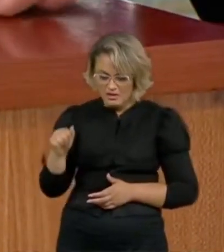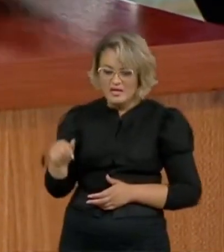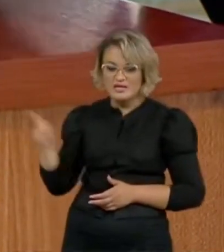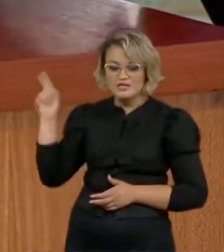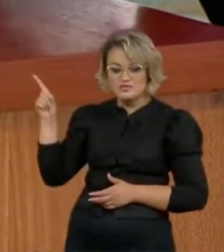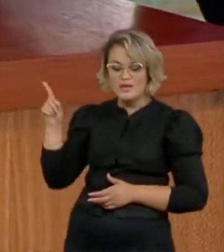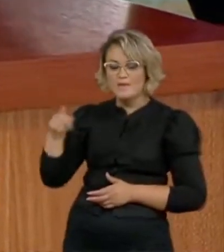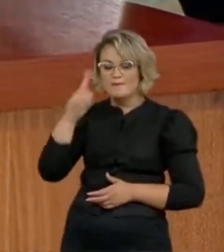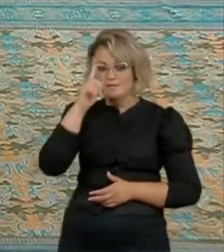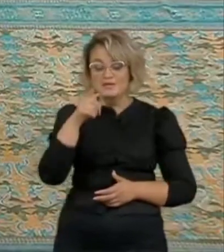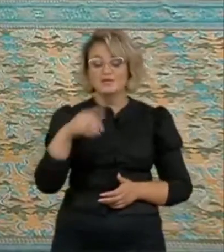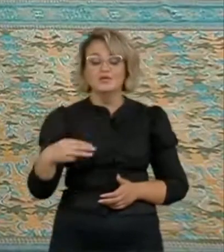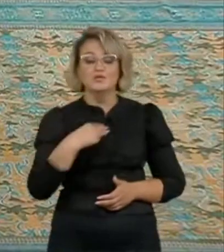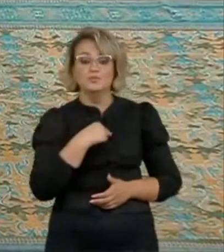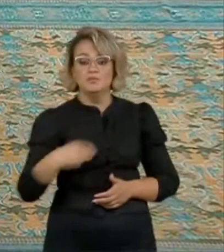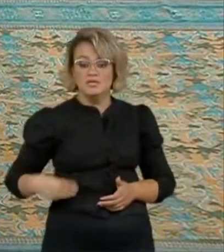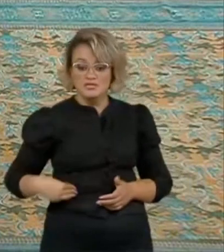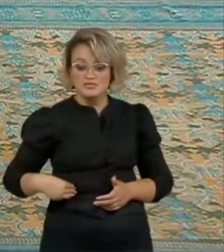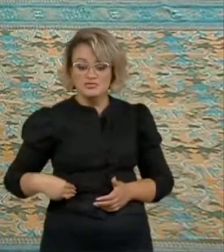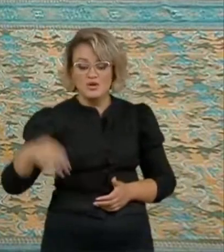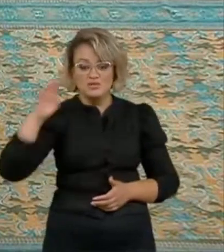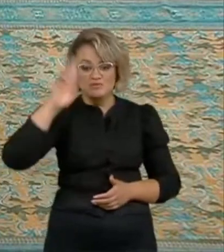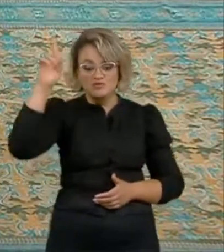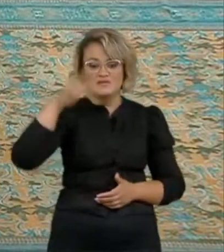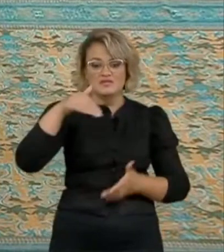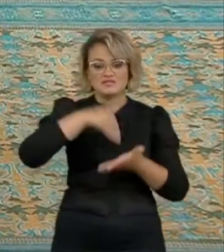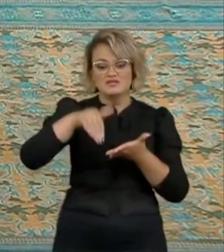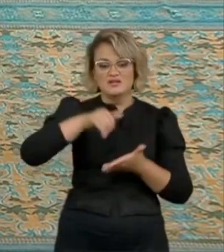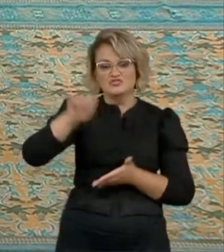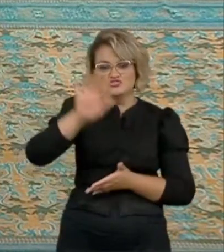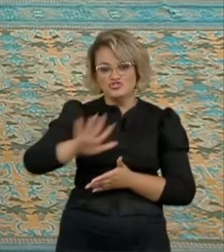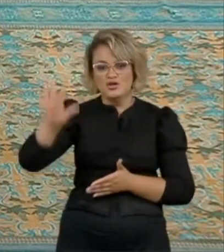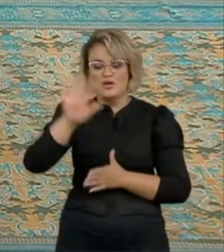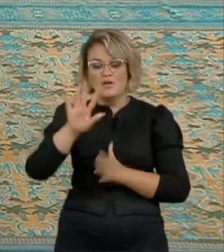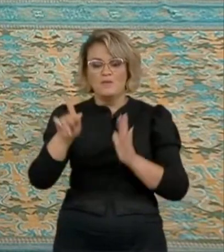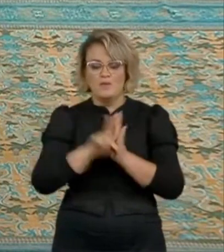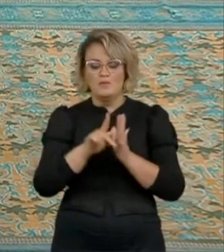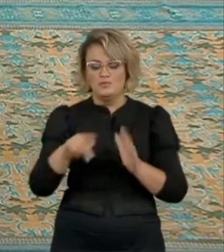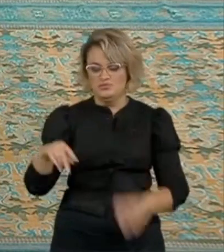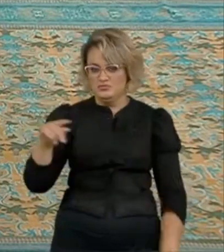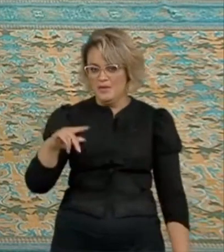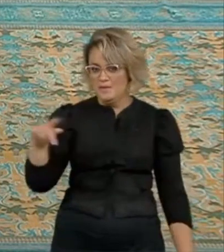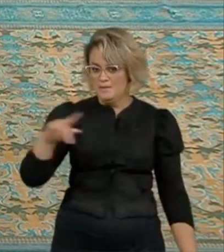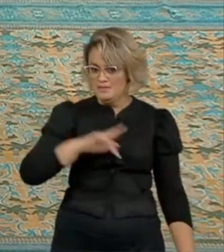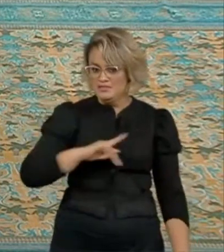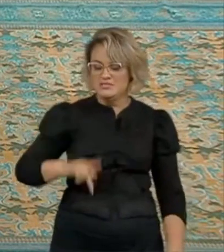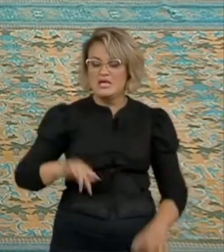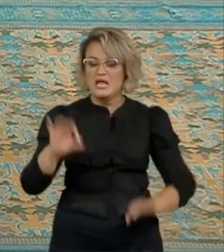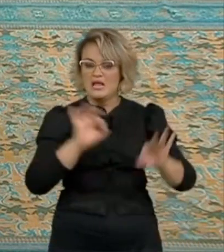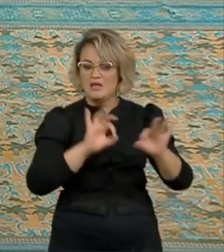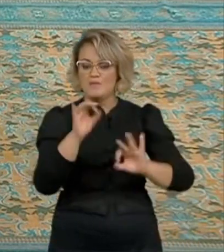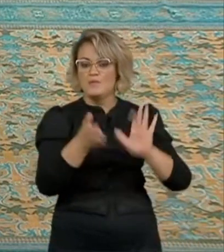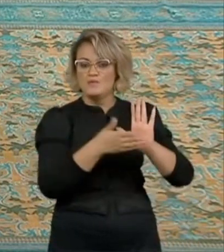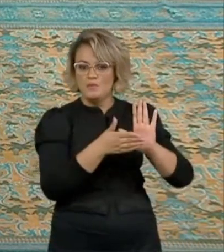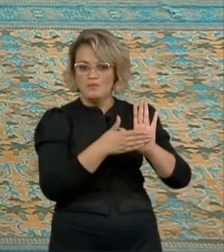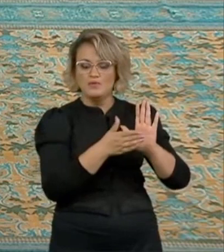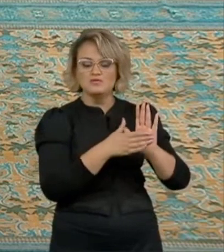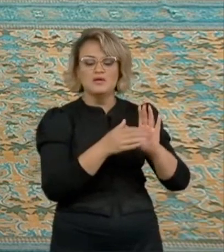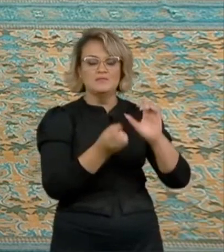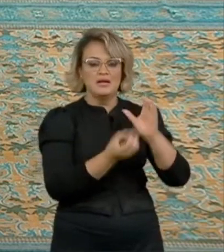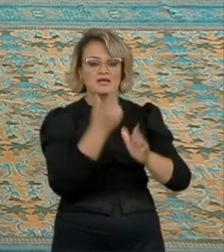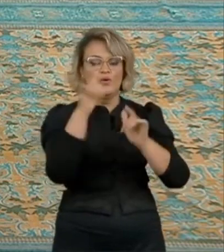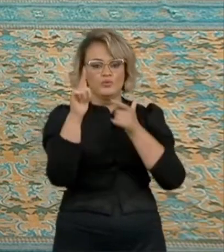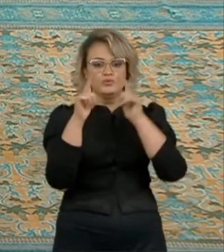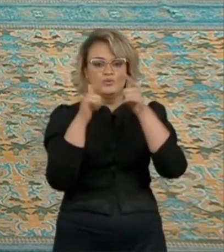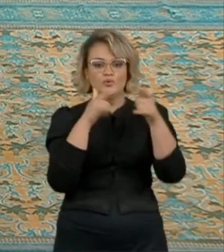determina que o ministro de estado chefe da Secretaria Geral da presidência da república Elabore propostas de recreação